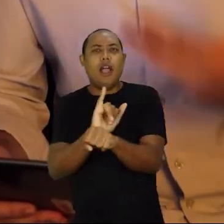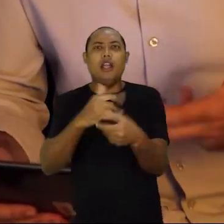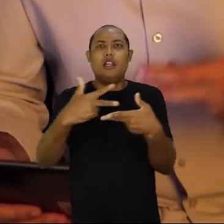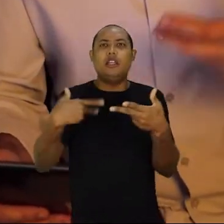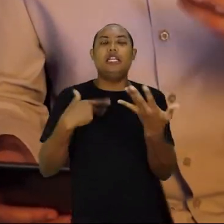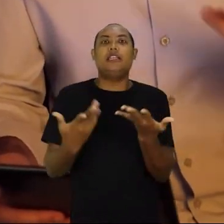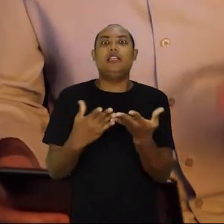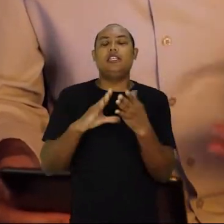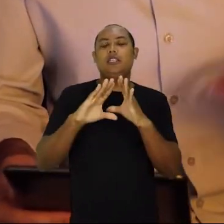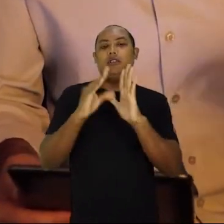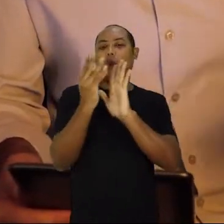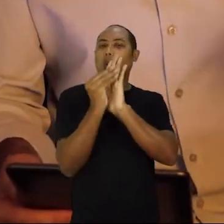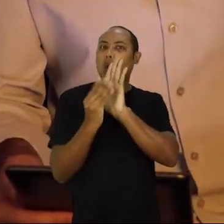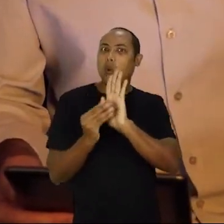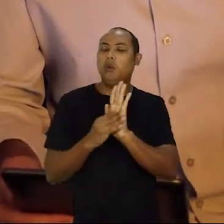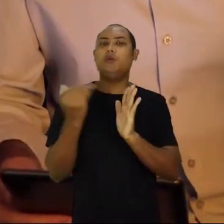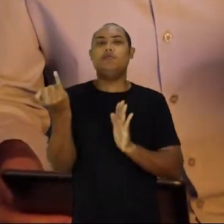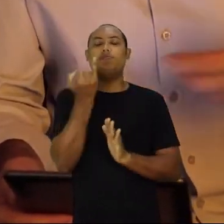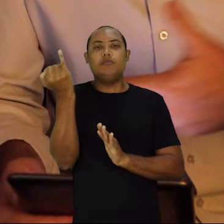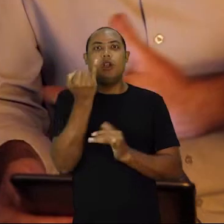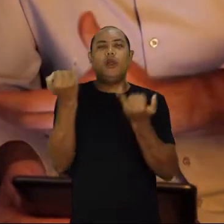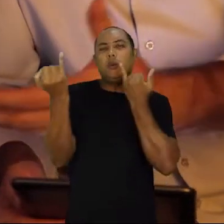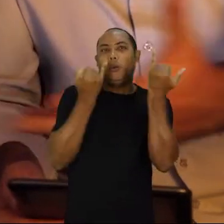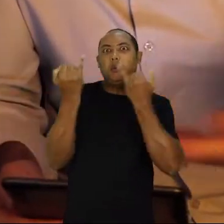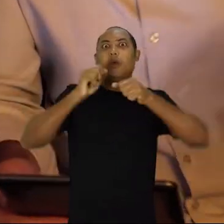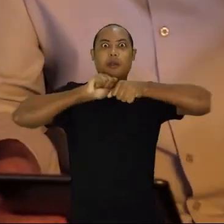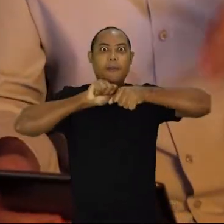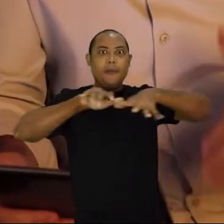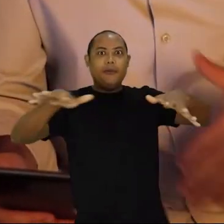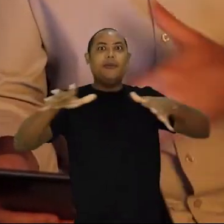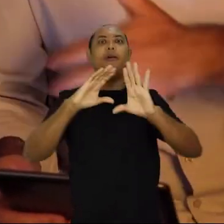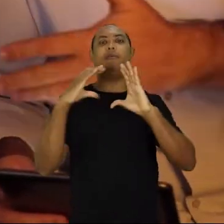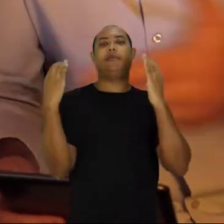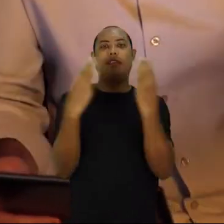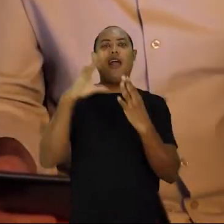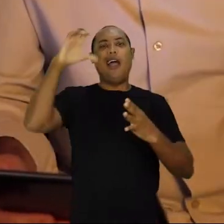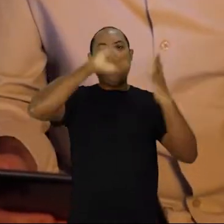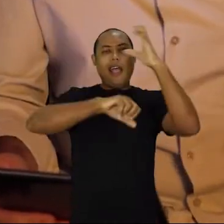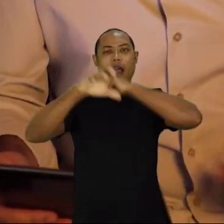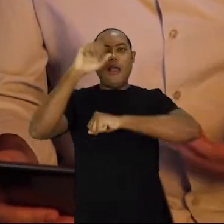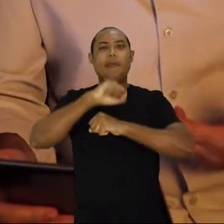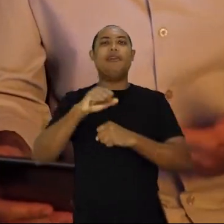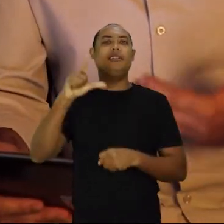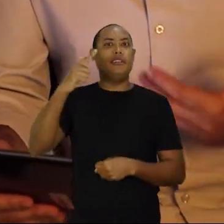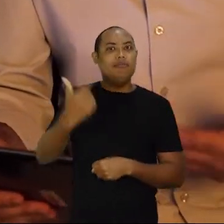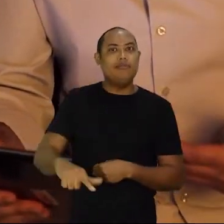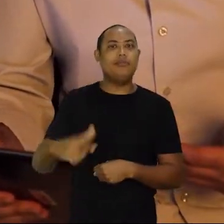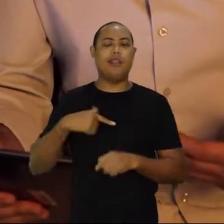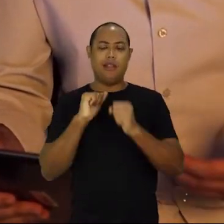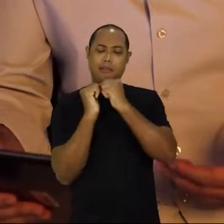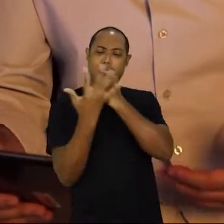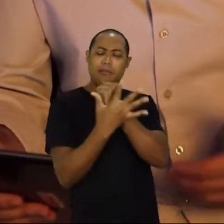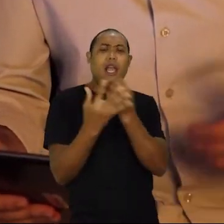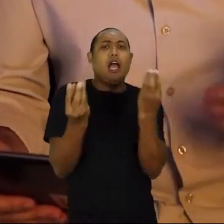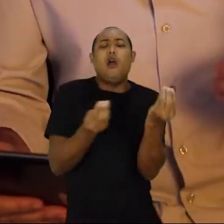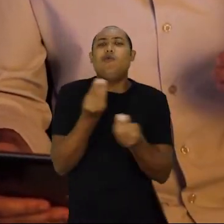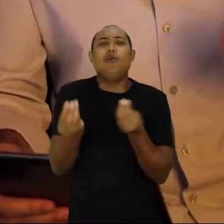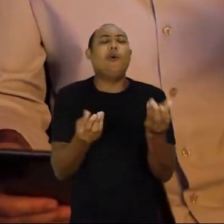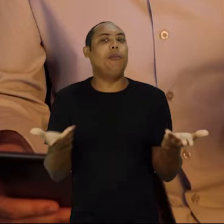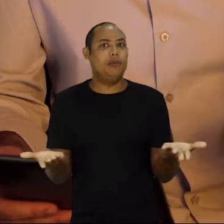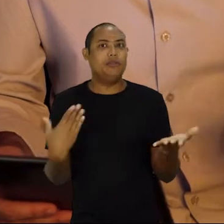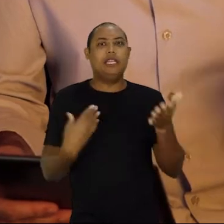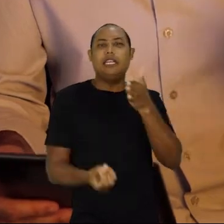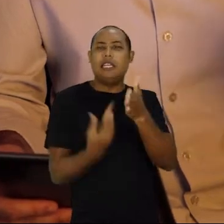de conteúdos informativos importantes para a sociedade, para a nossa comunidade aprender a lidar com a pandemia.